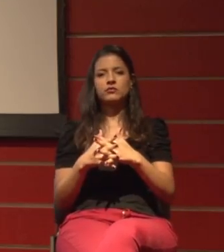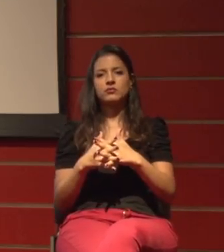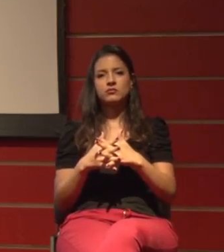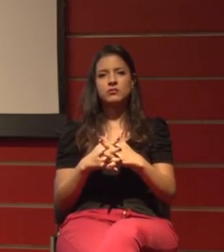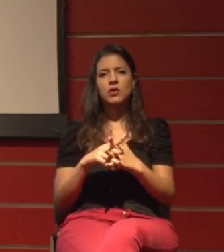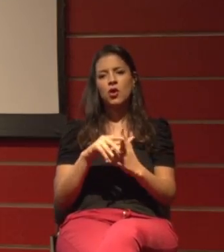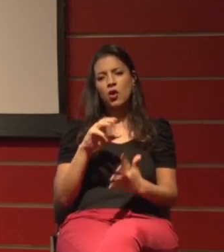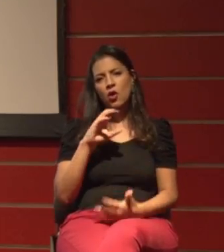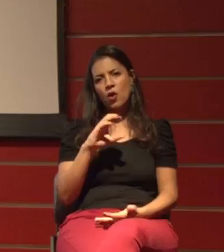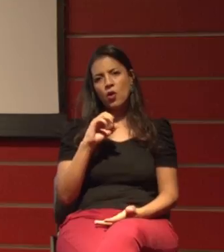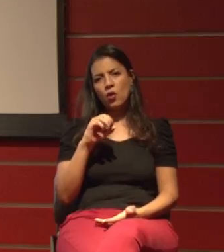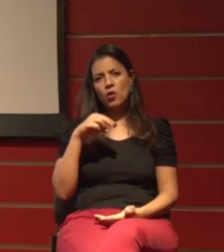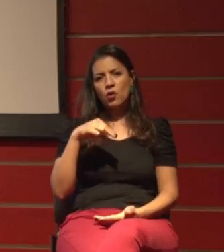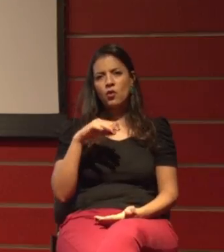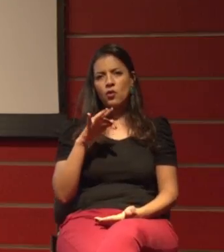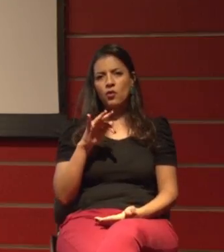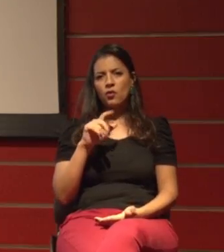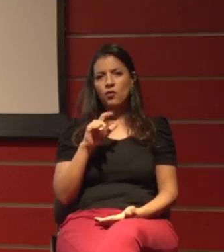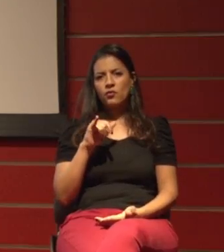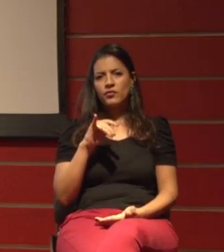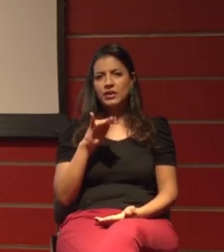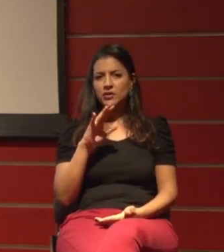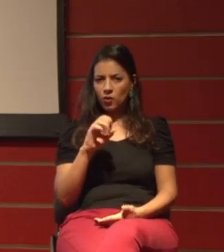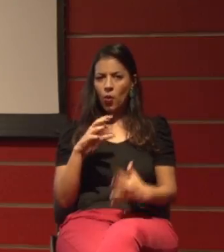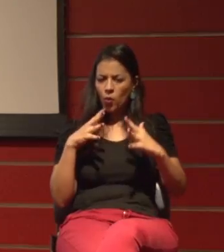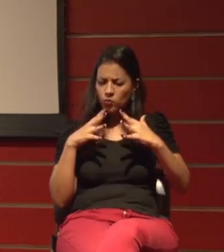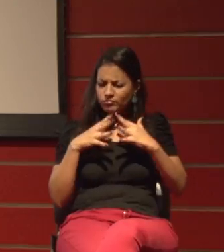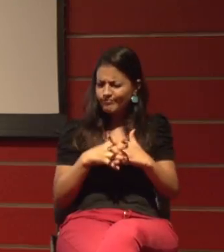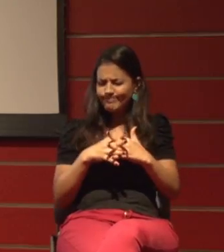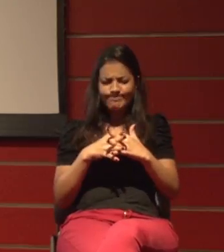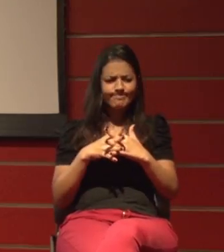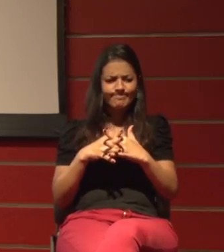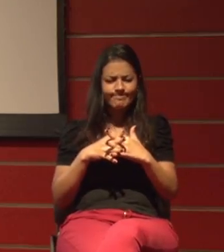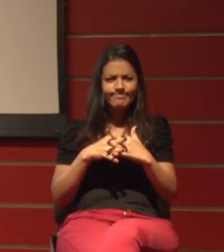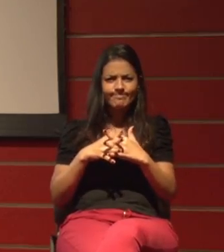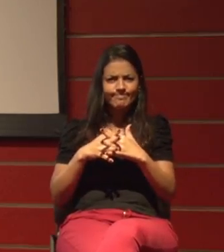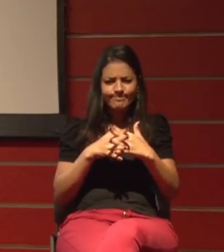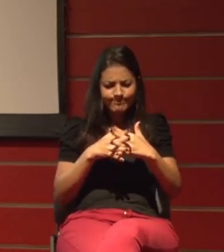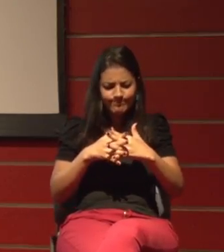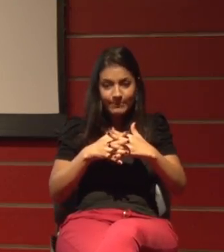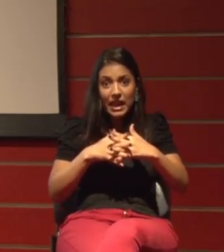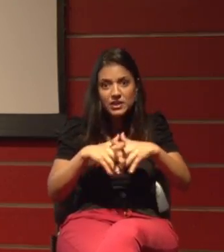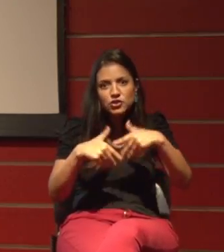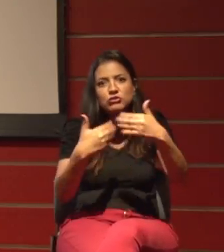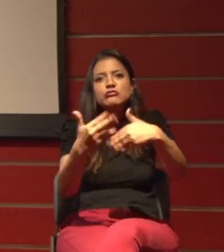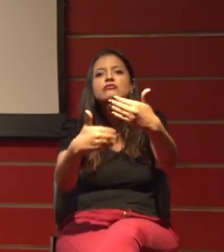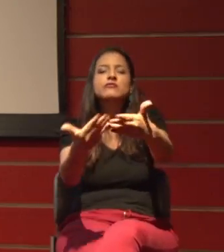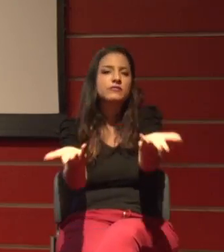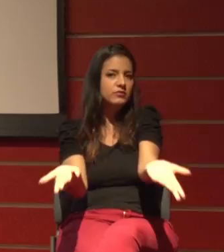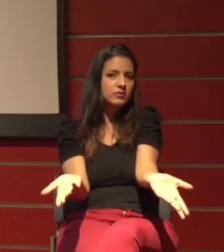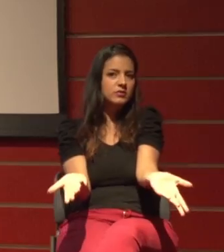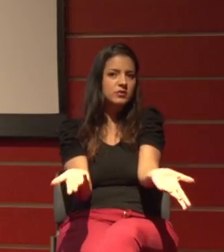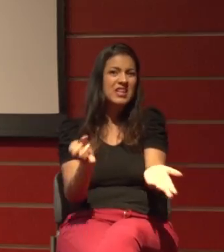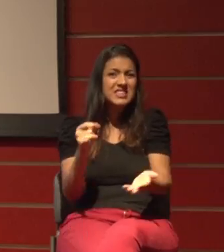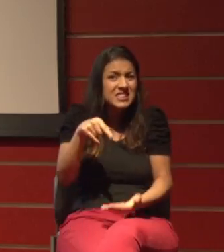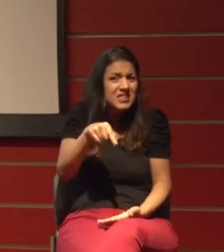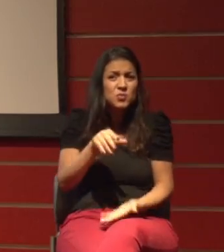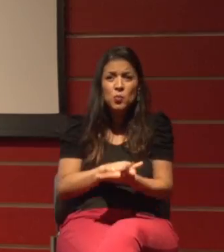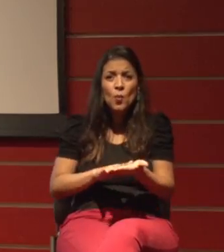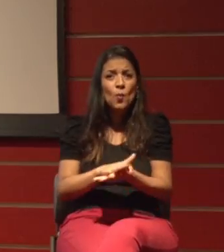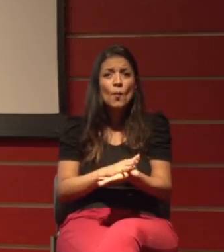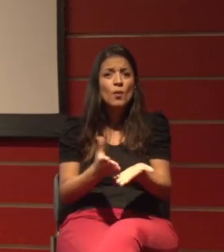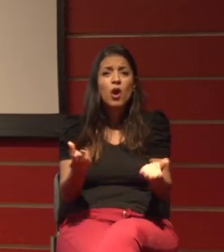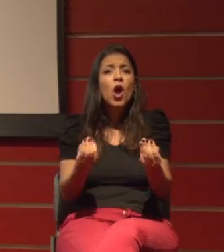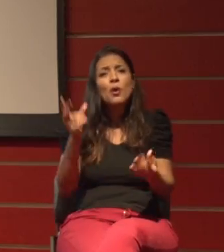conflito se não tem conflito não tem história né é algo que precisa ser desenvolvido a partir de um de uma de De um